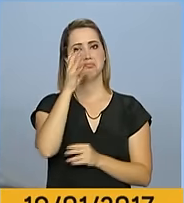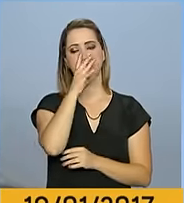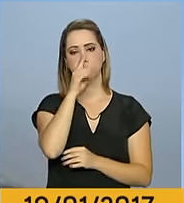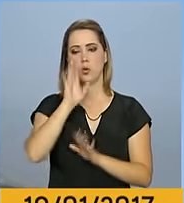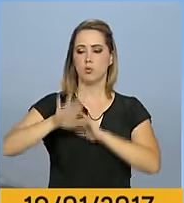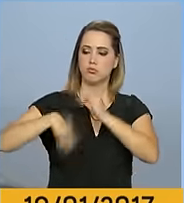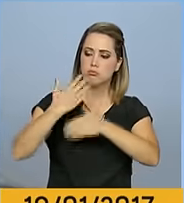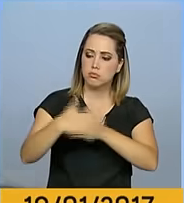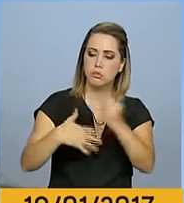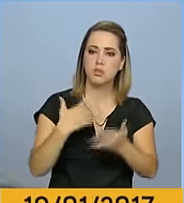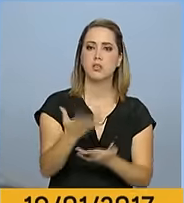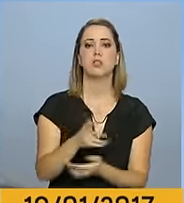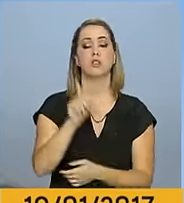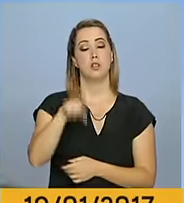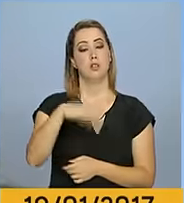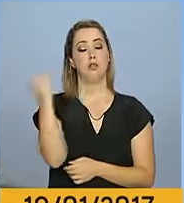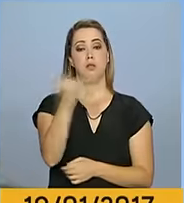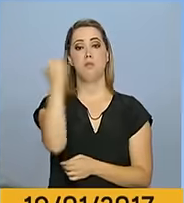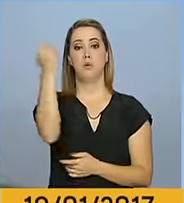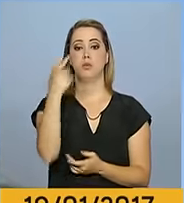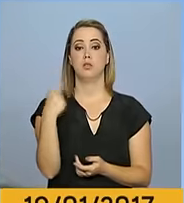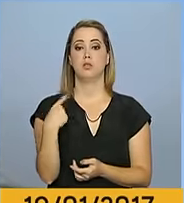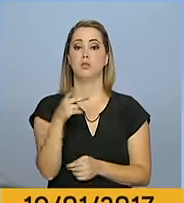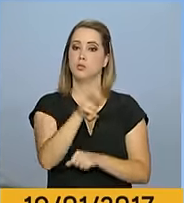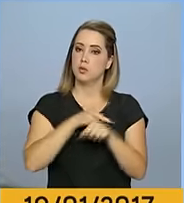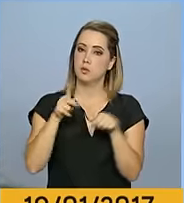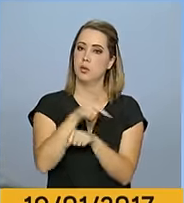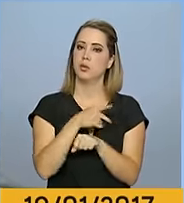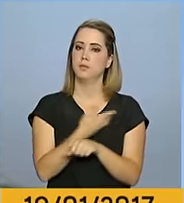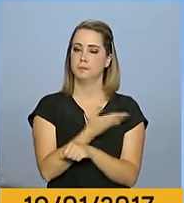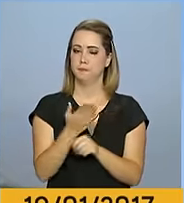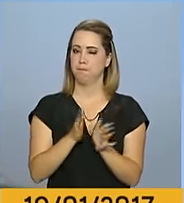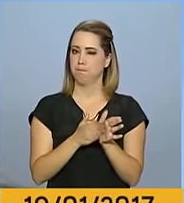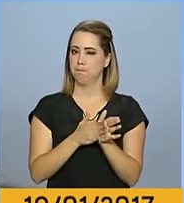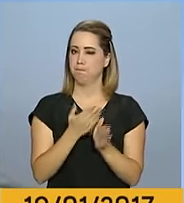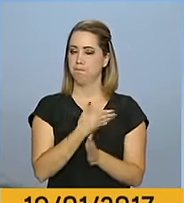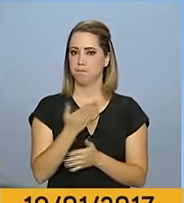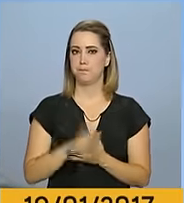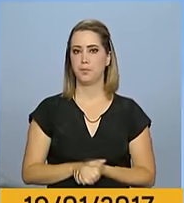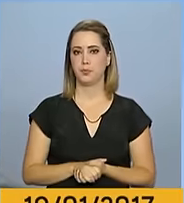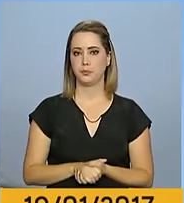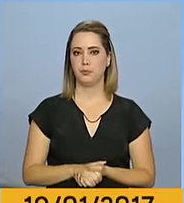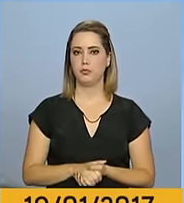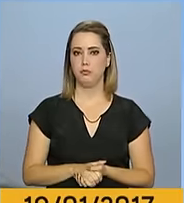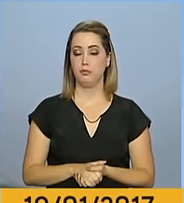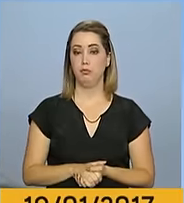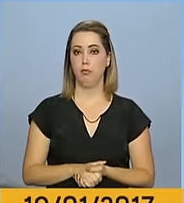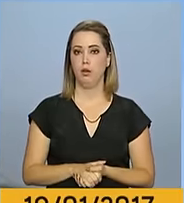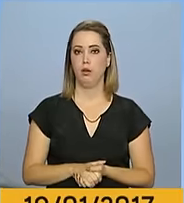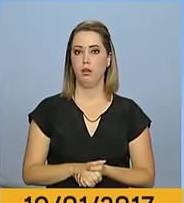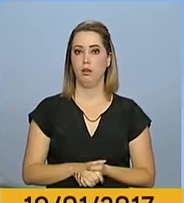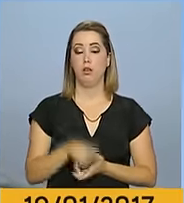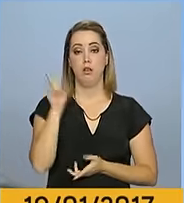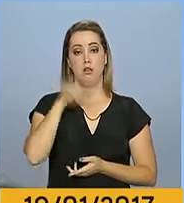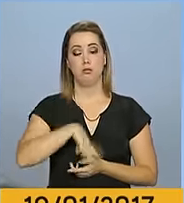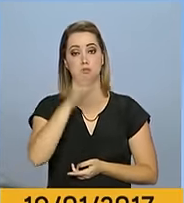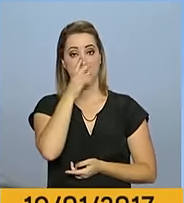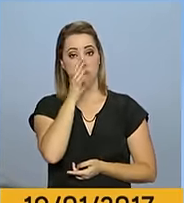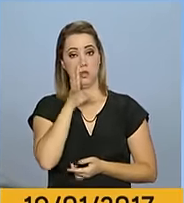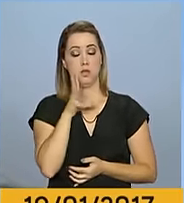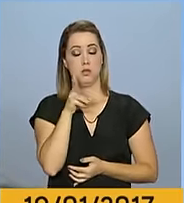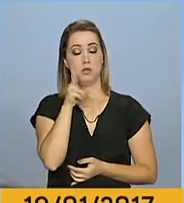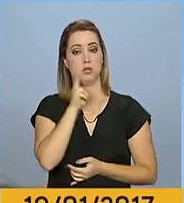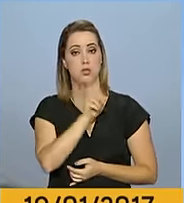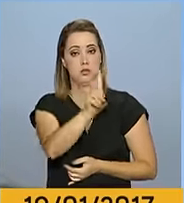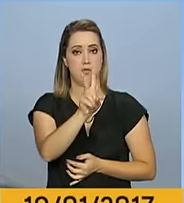adiante as reformas expressivas para o país. E é interessante, vejam que nestas reformas todas,